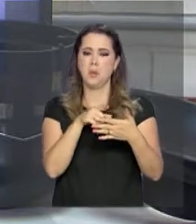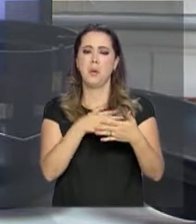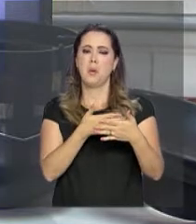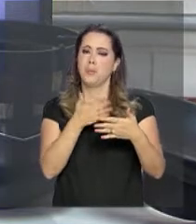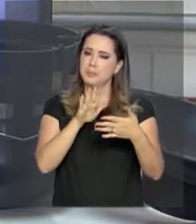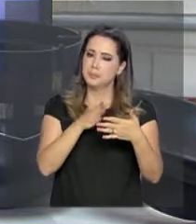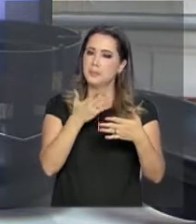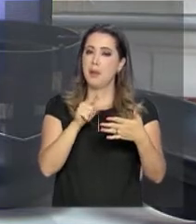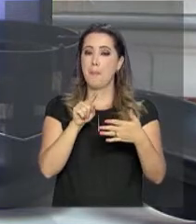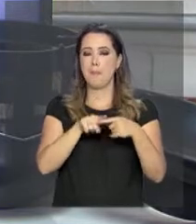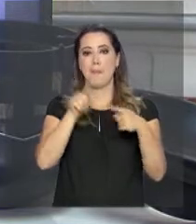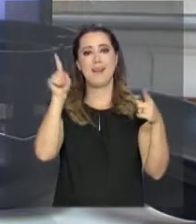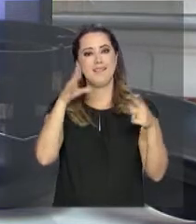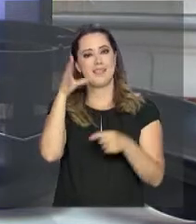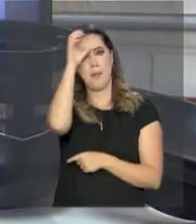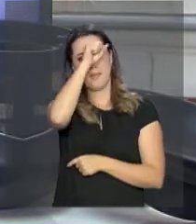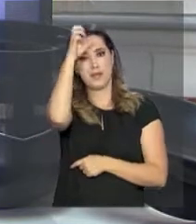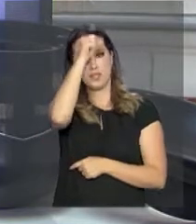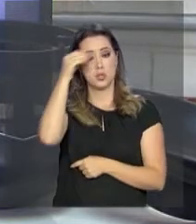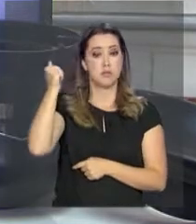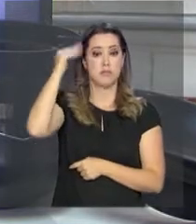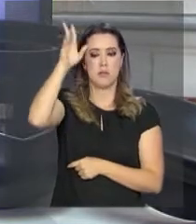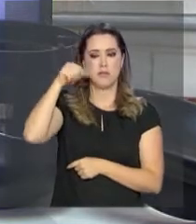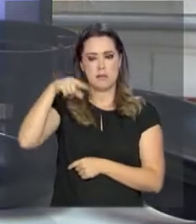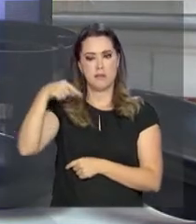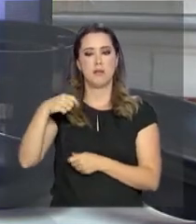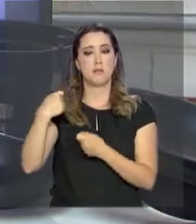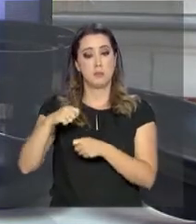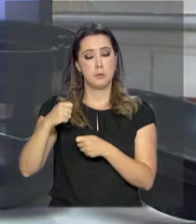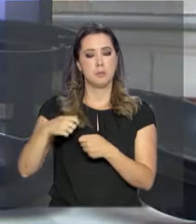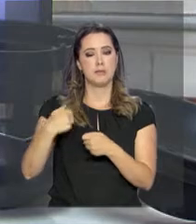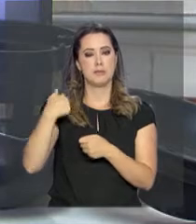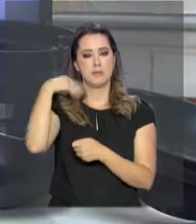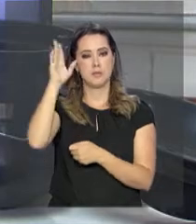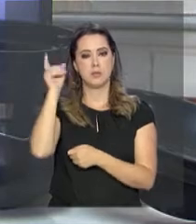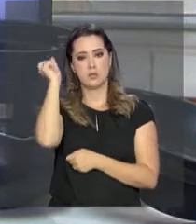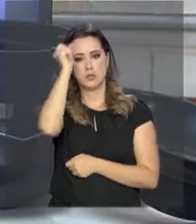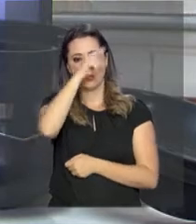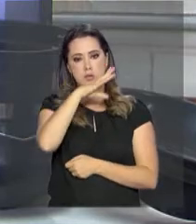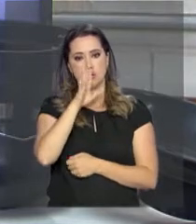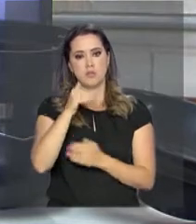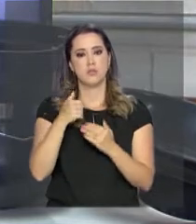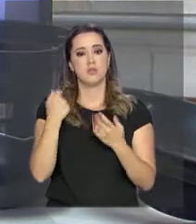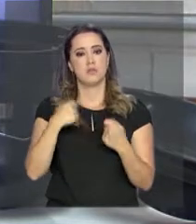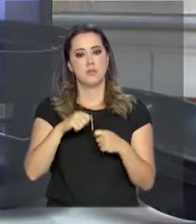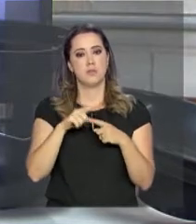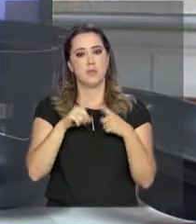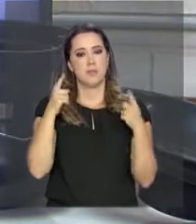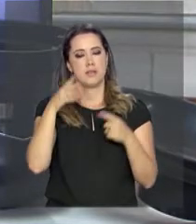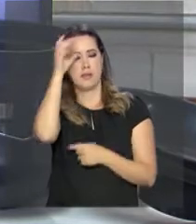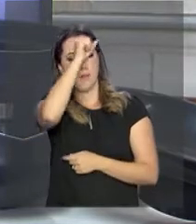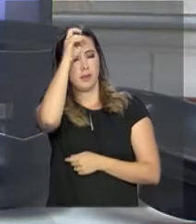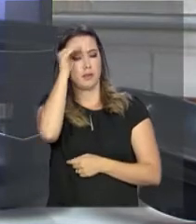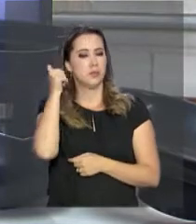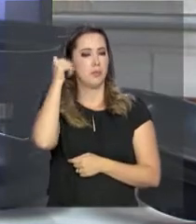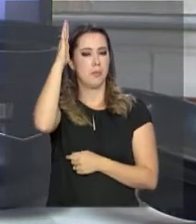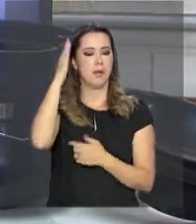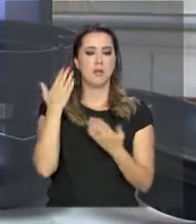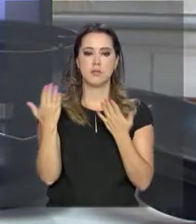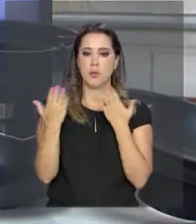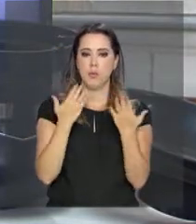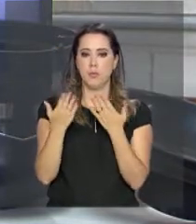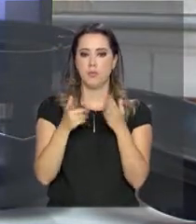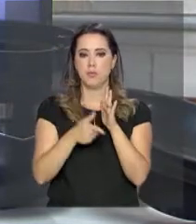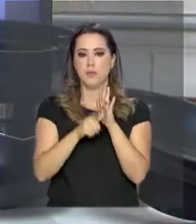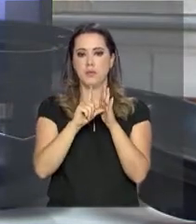muito mais porque é que esse cobro muito então é um pouquinho mais difícil tirar notas altos mas eu aprendi muito mais do que eu aprendi